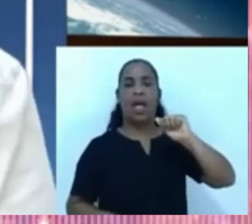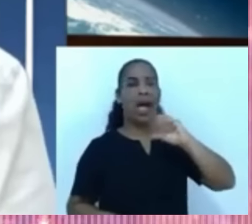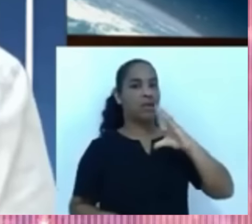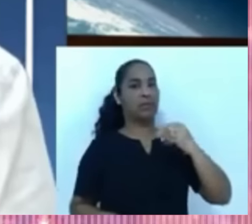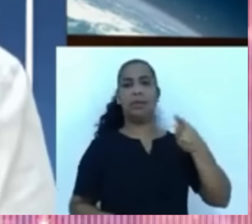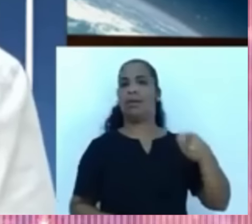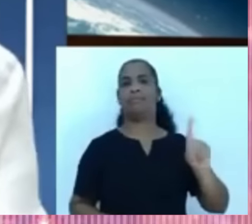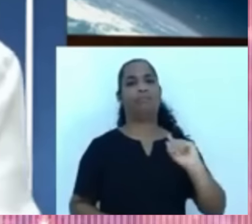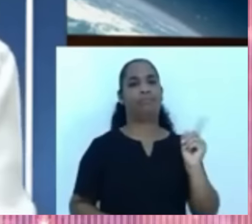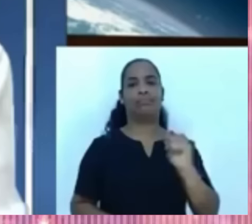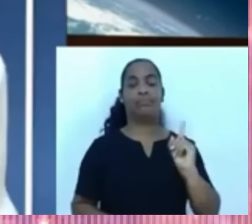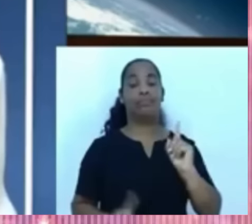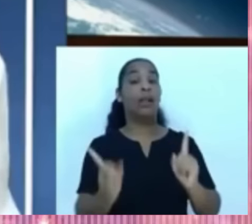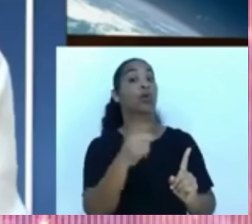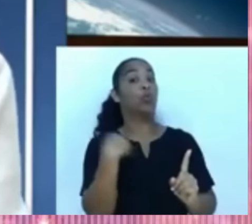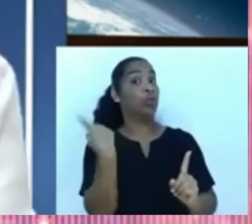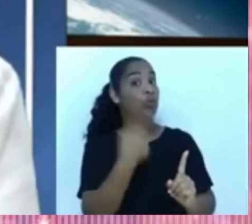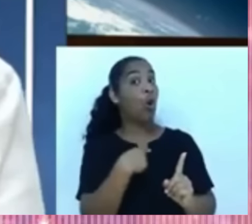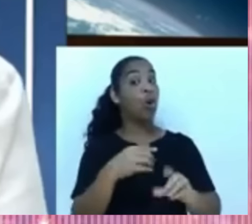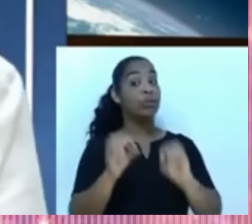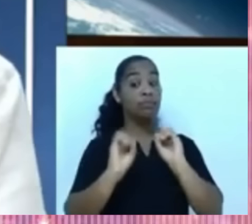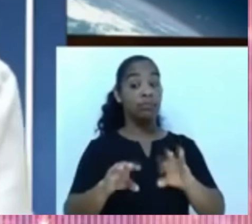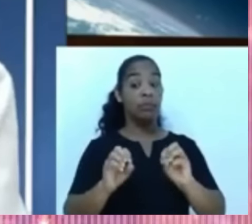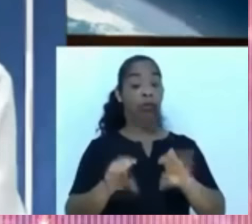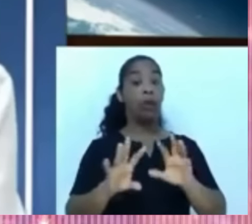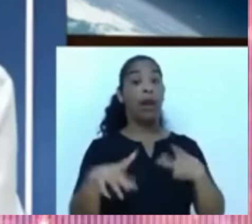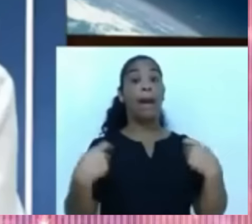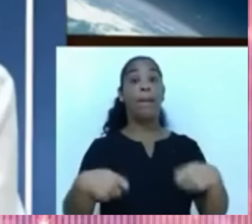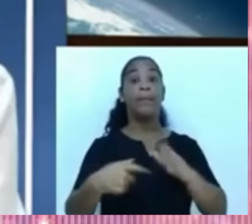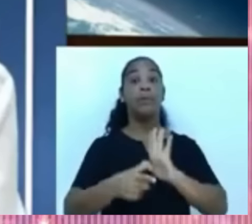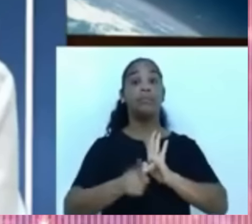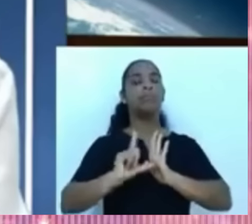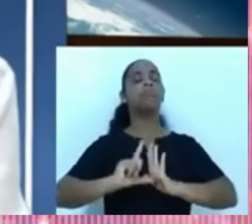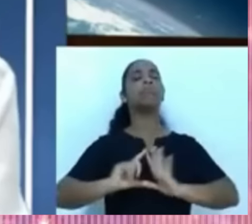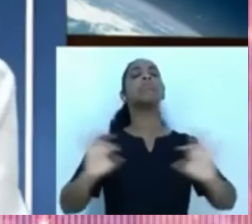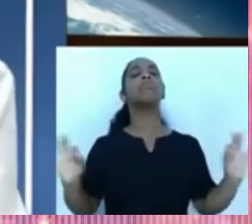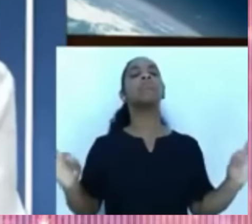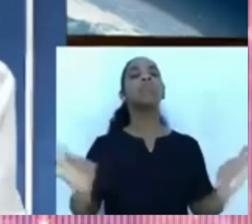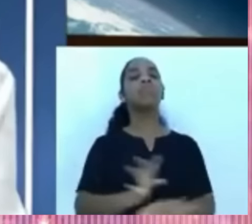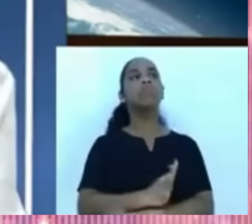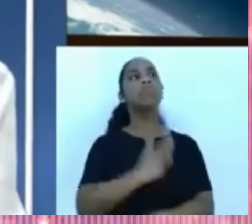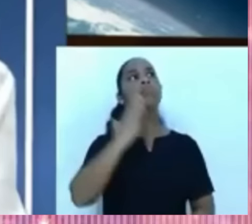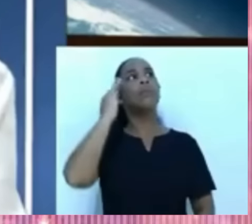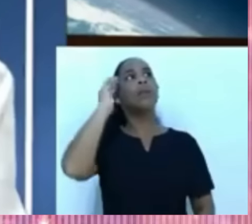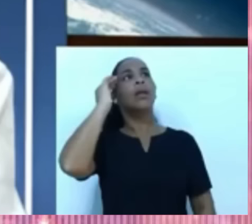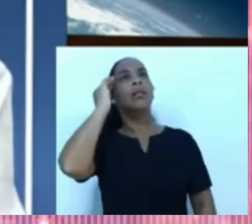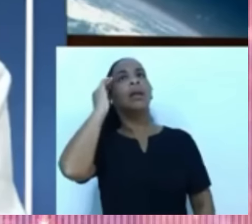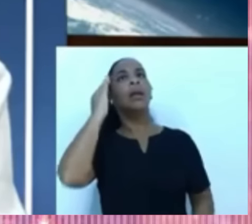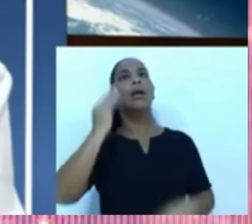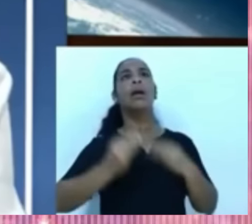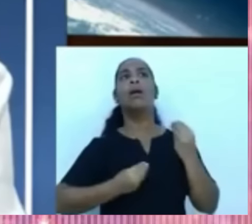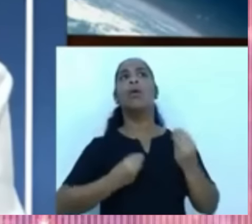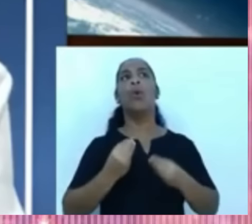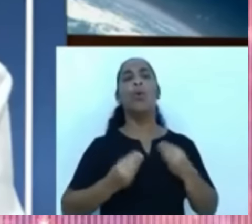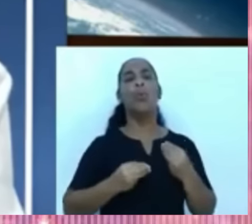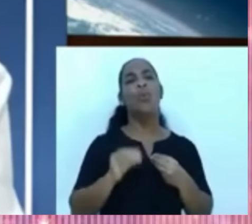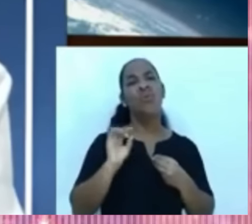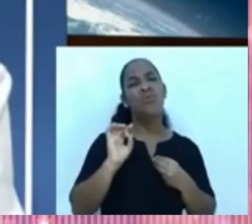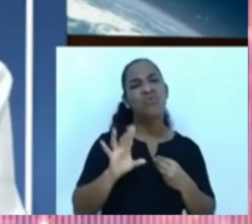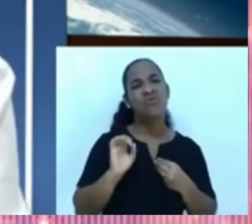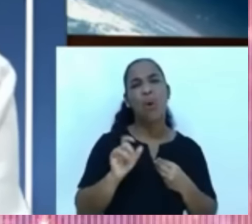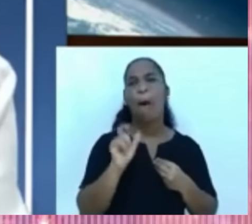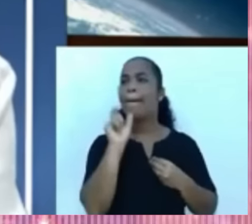educar devemos estar preparados para compreender que não é somente para ministrar uma série de